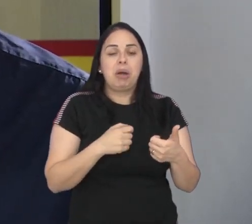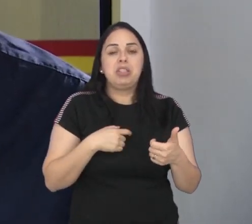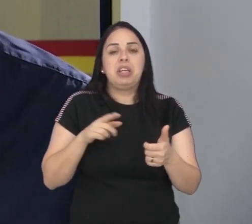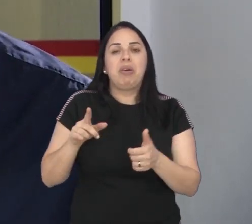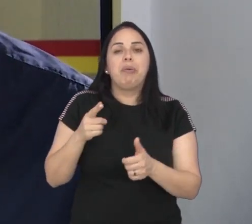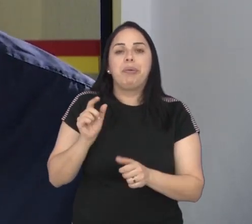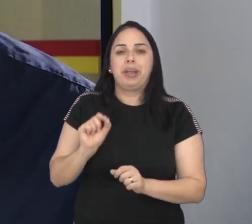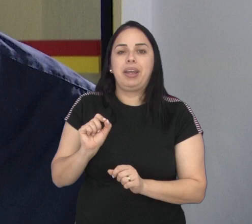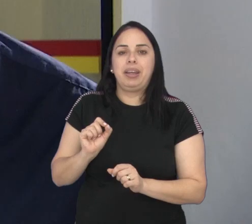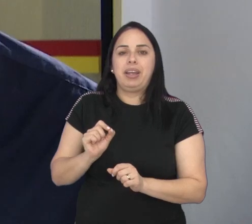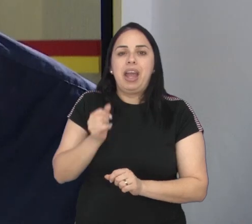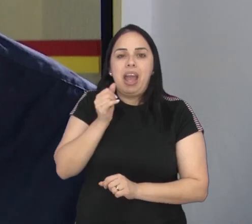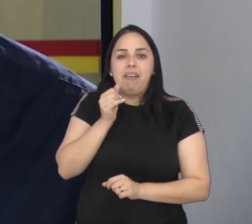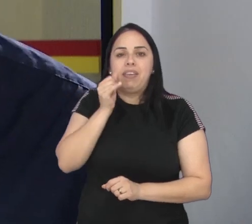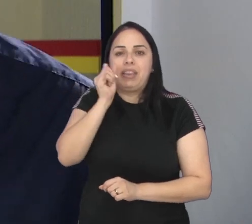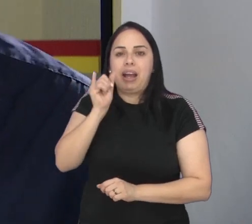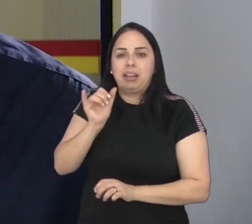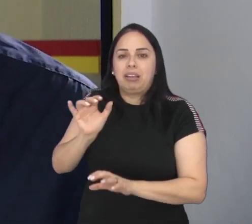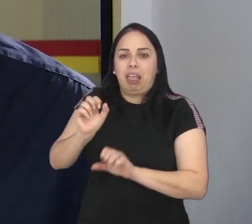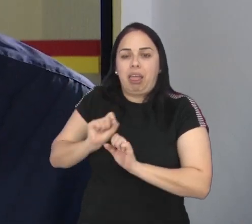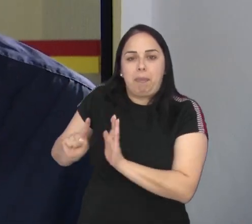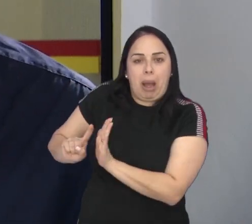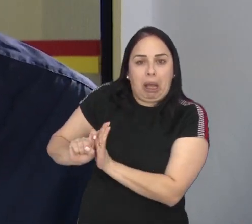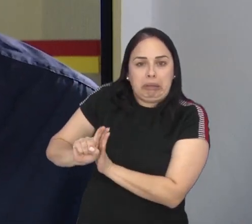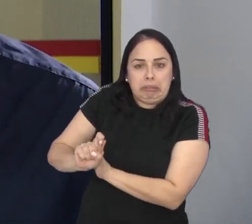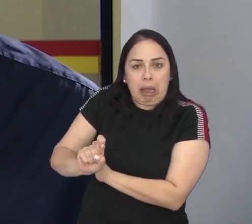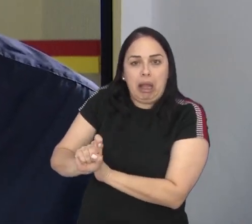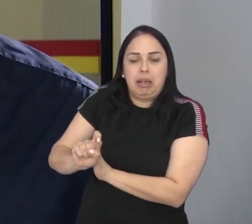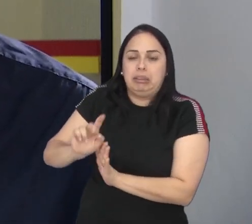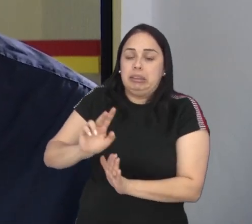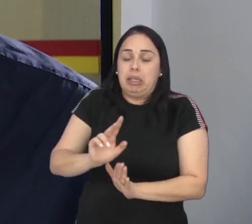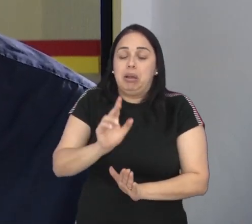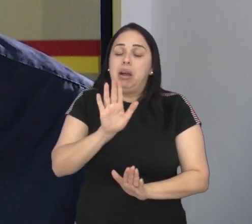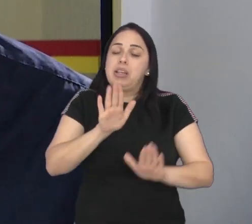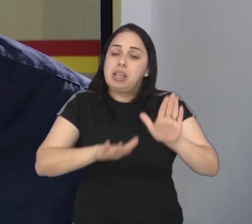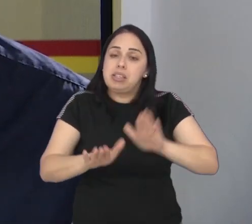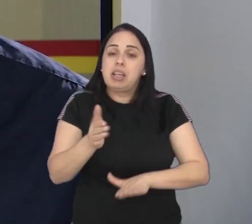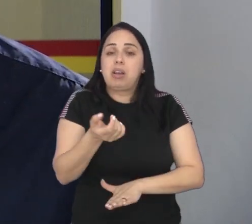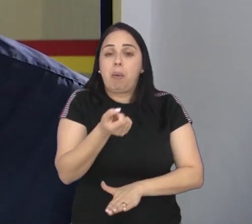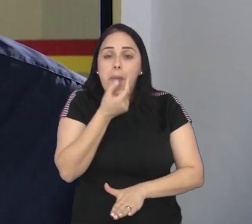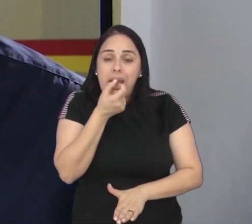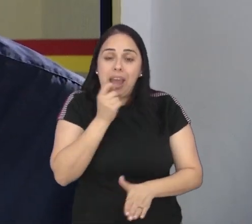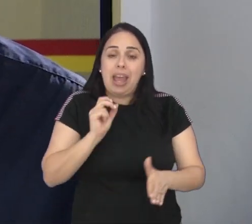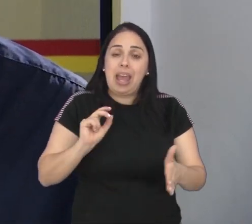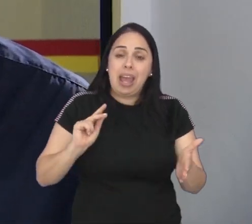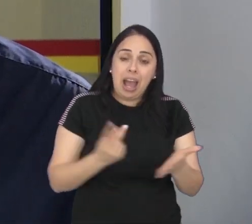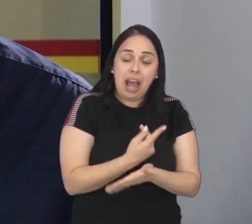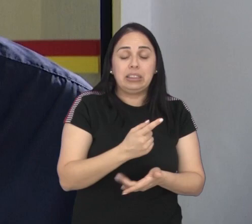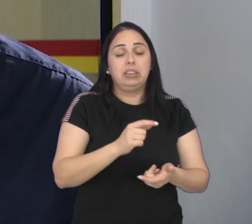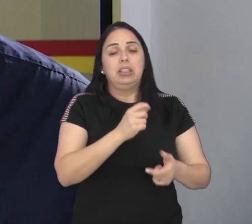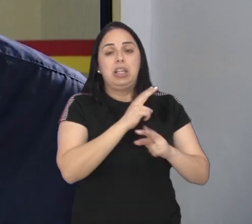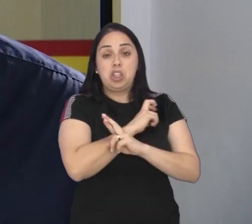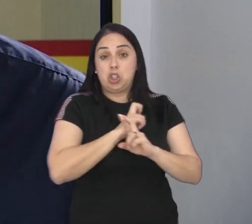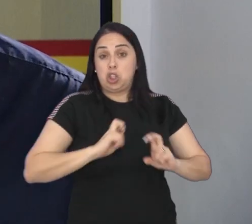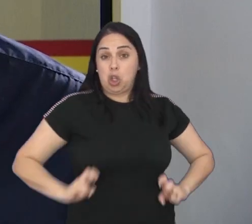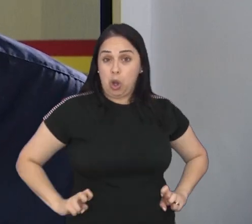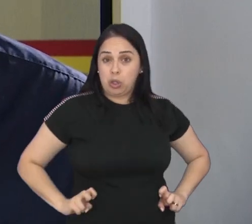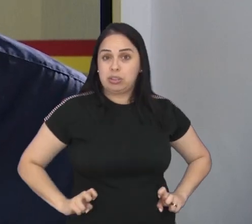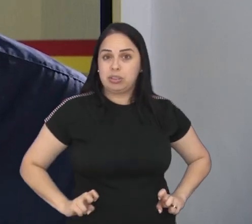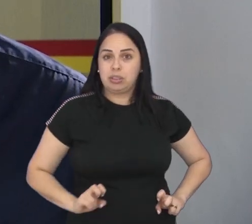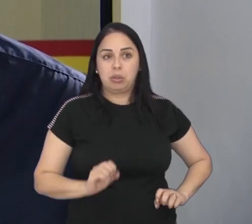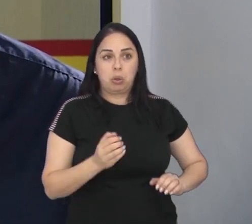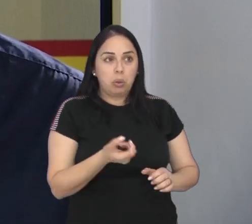pessoa vai estimular a resistência à bactéria. Então a automedicação é muito errada, tanto com risco de